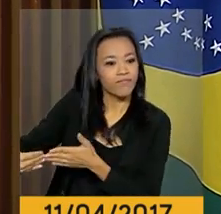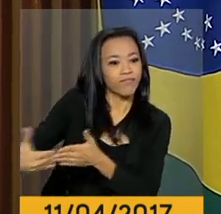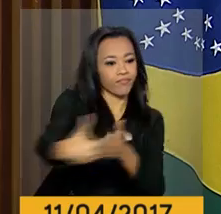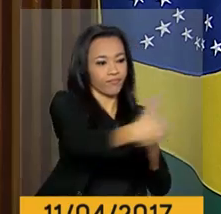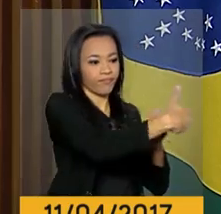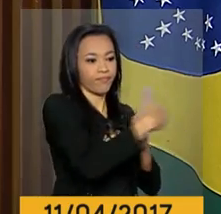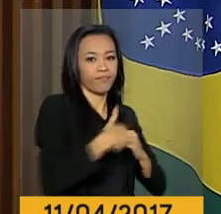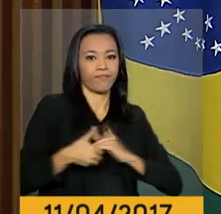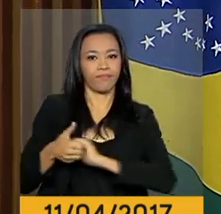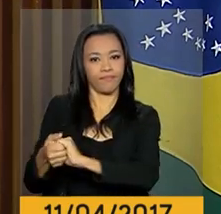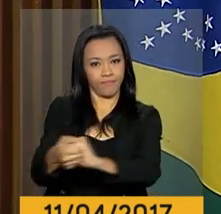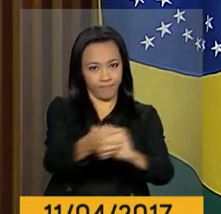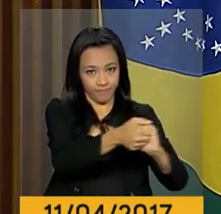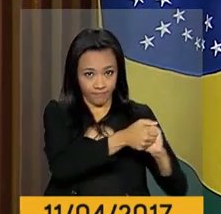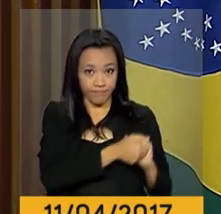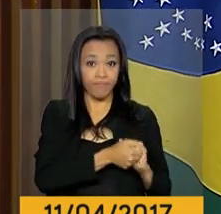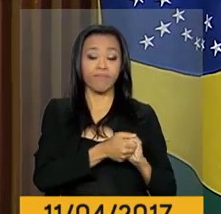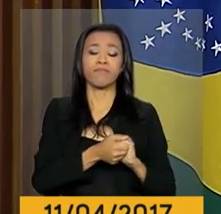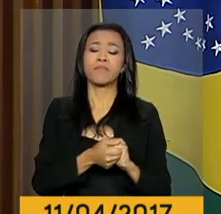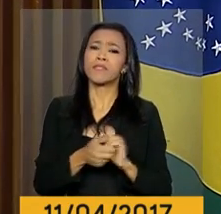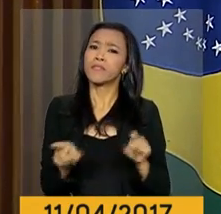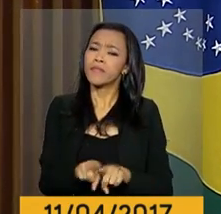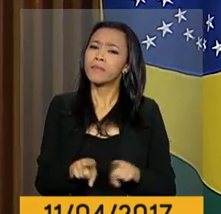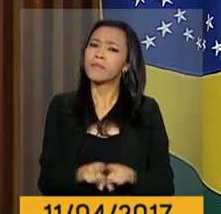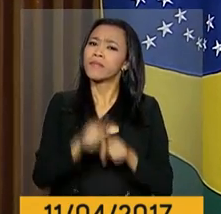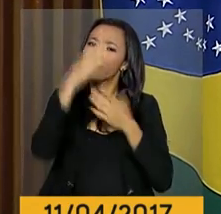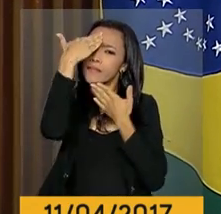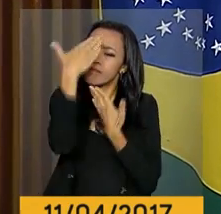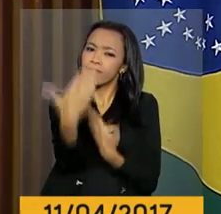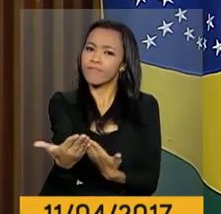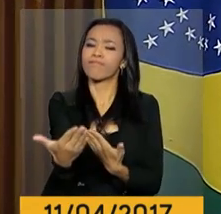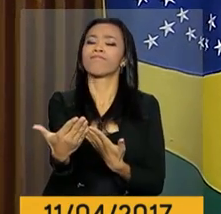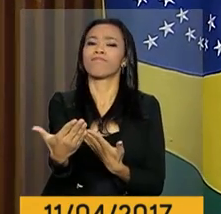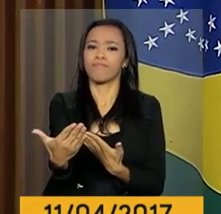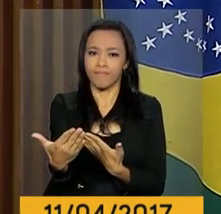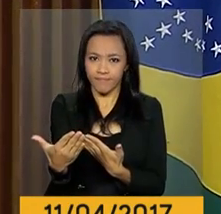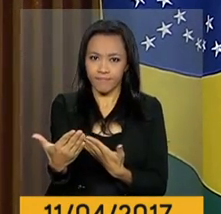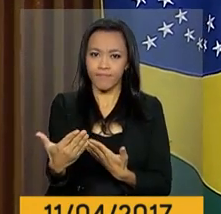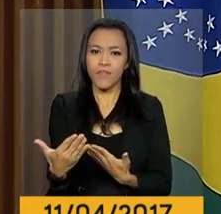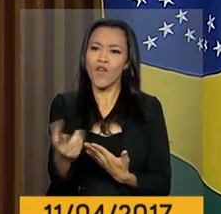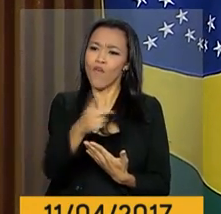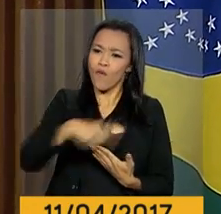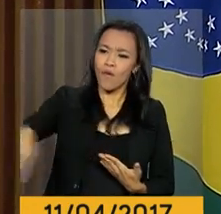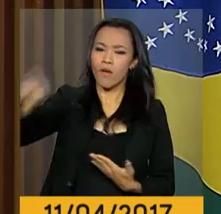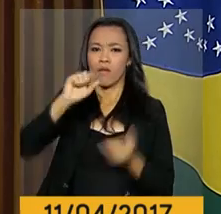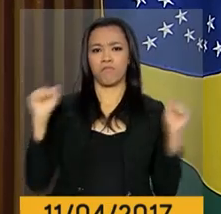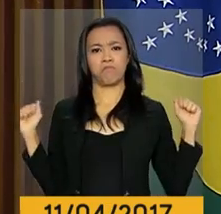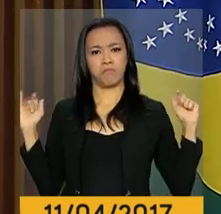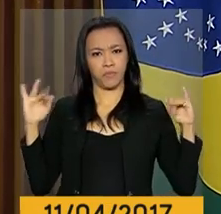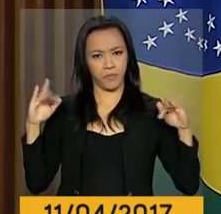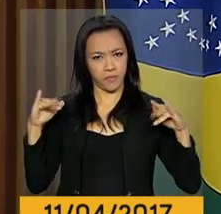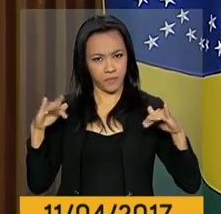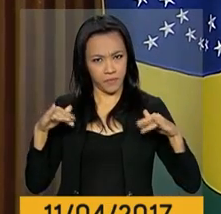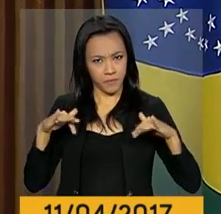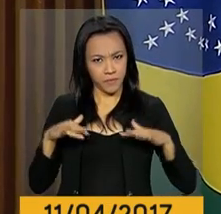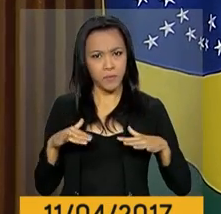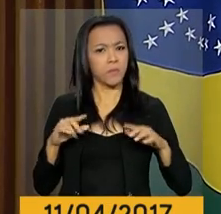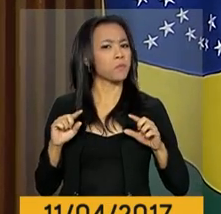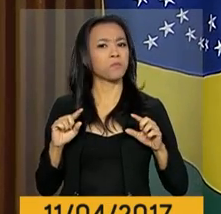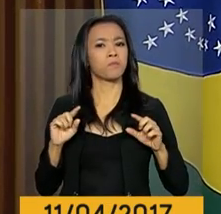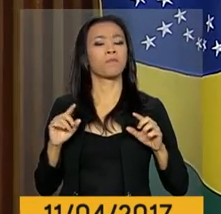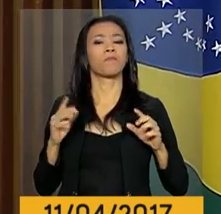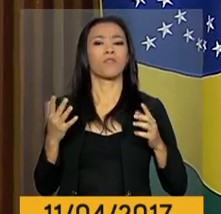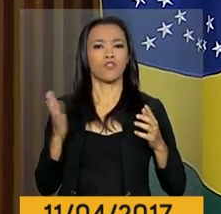né mas agradecer a gentileza de terem vindo até aqui para nós eu